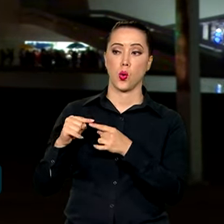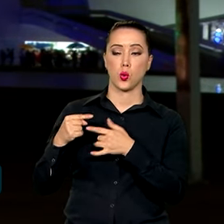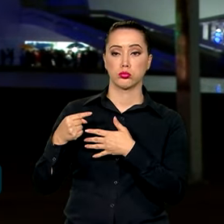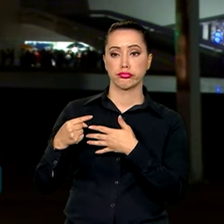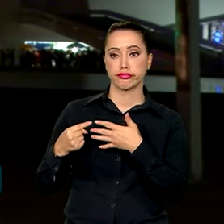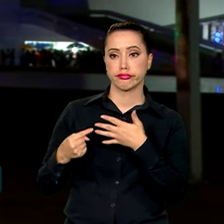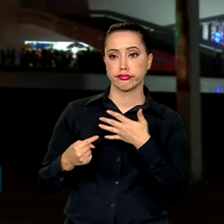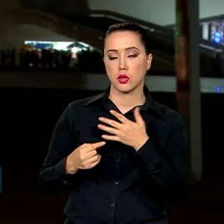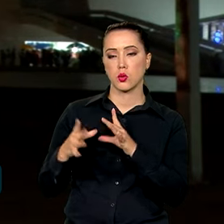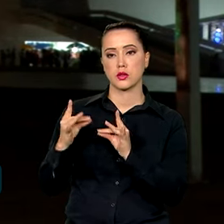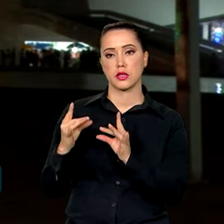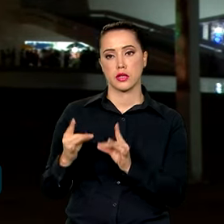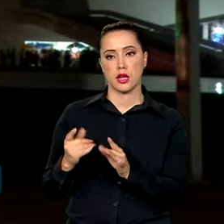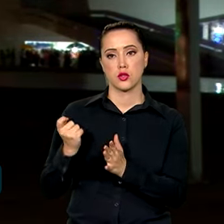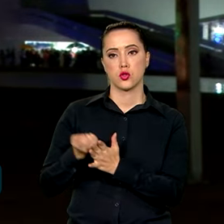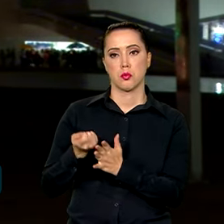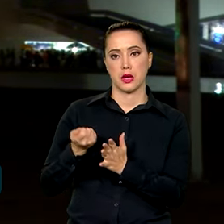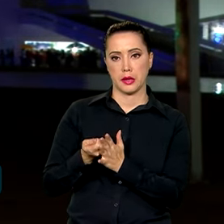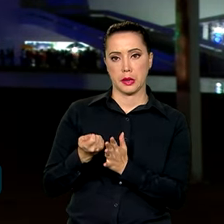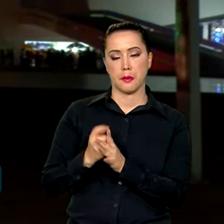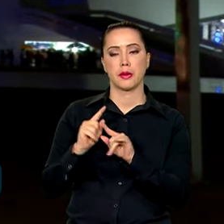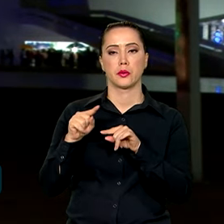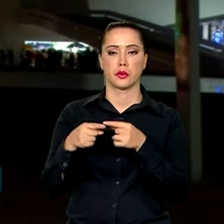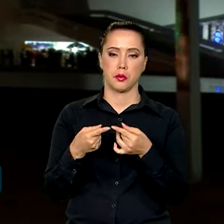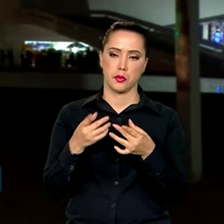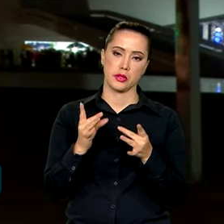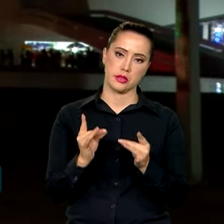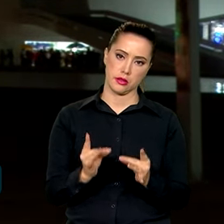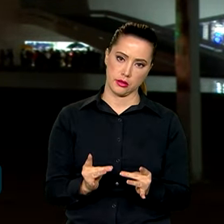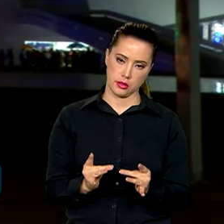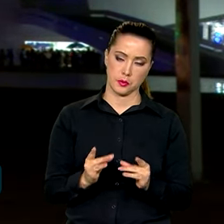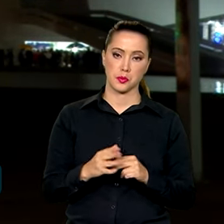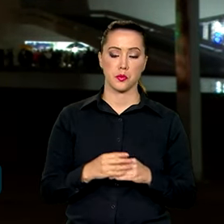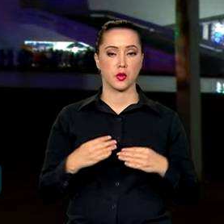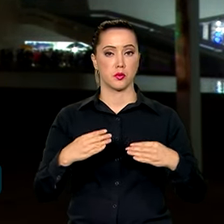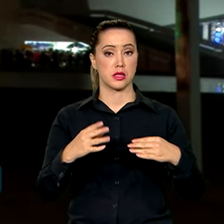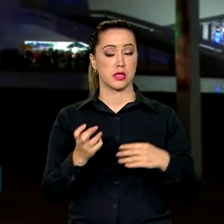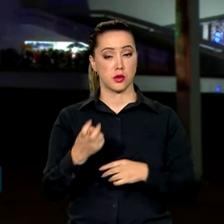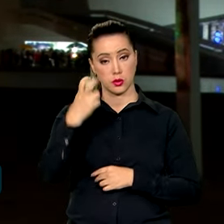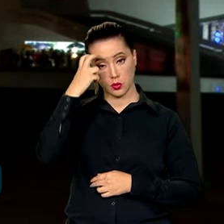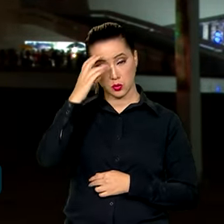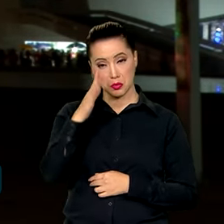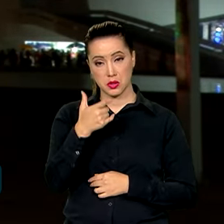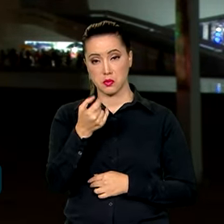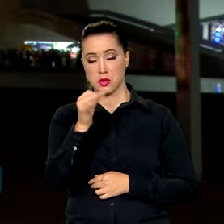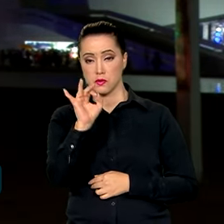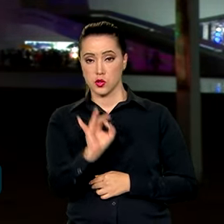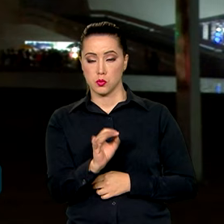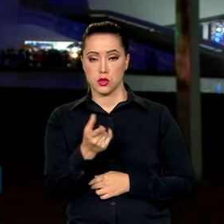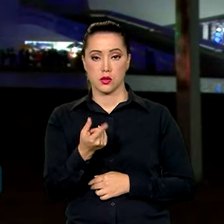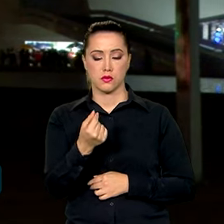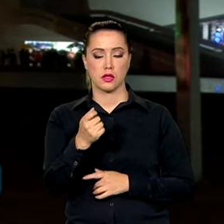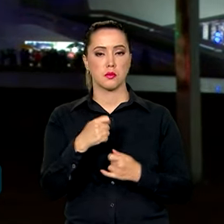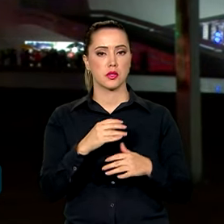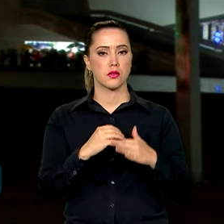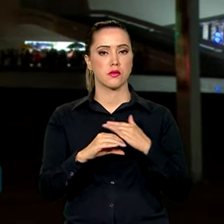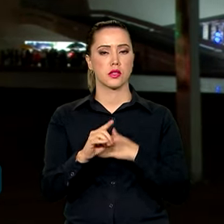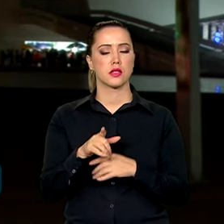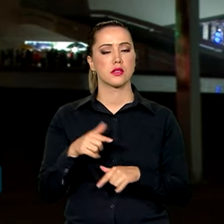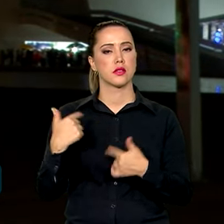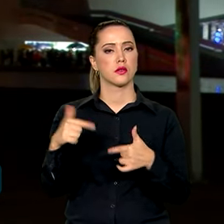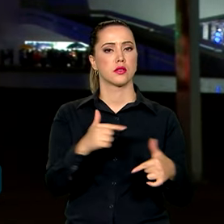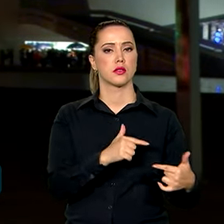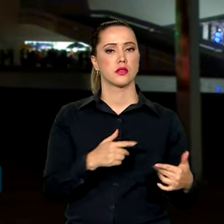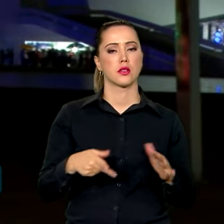de pagamentos que serão divulgados pelo Ministério da Cultura. No mínimo, 20% da verba devem ser destinados a